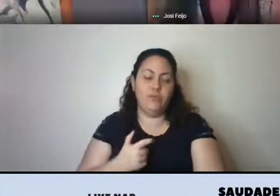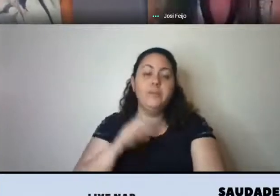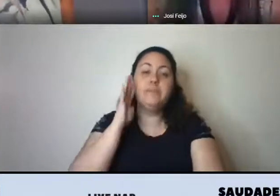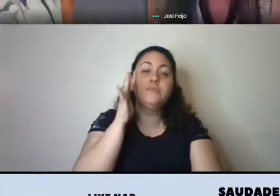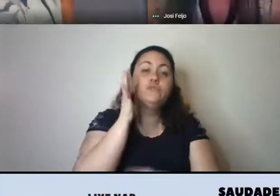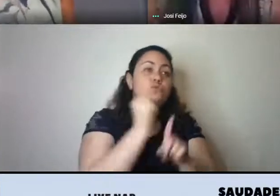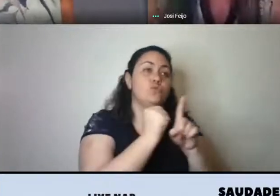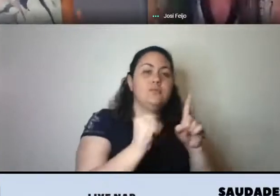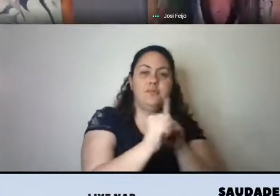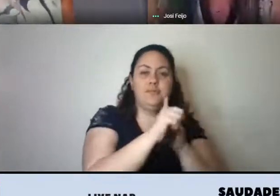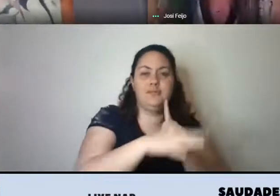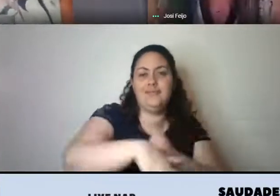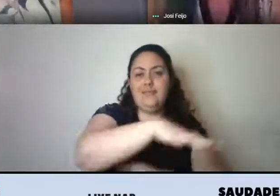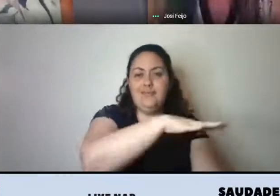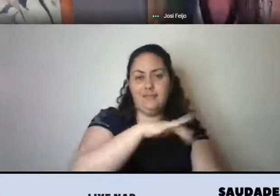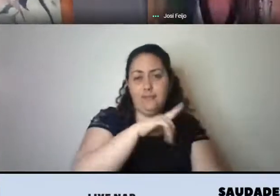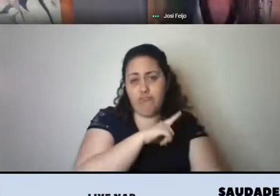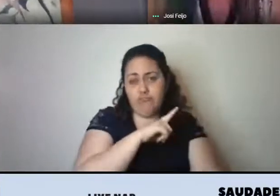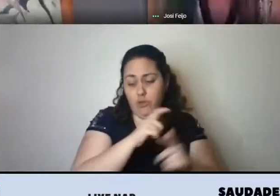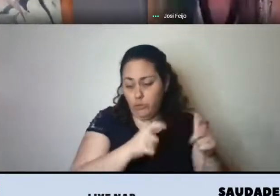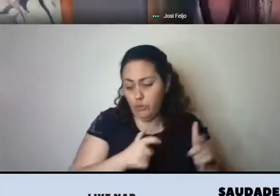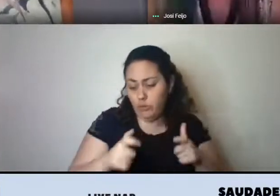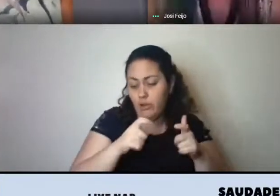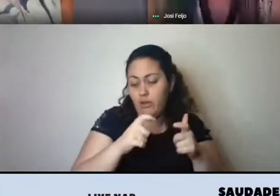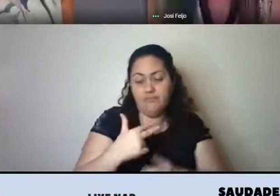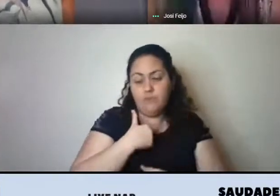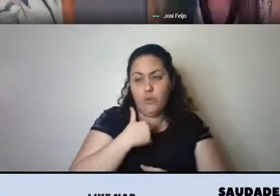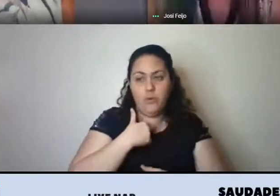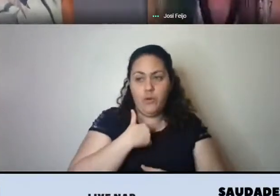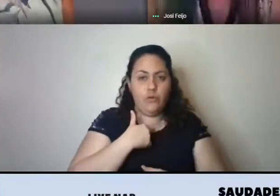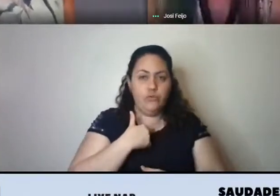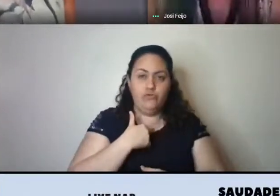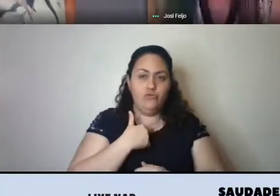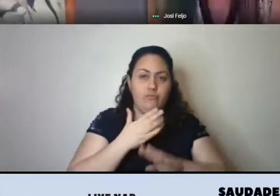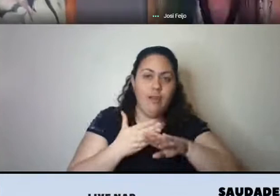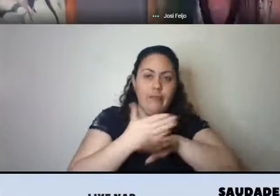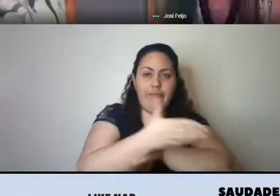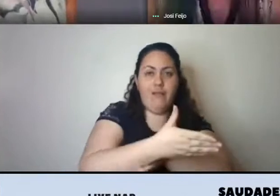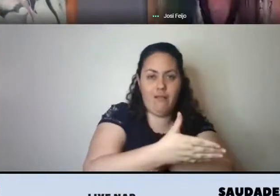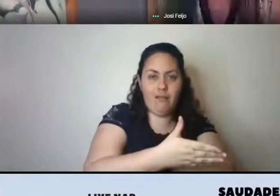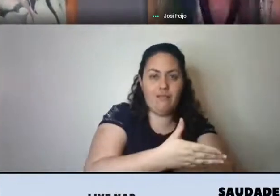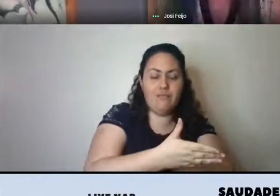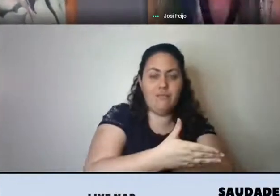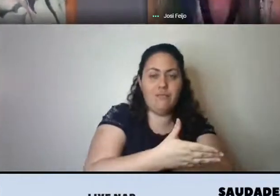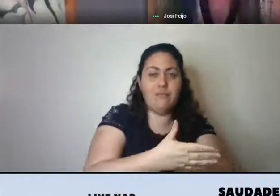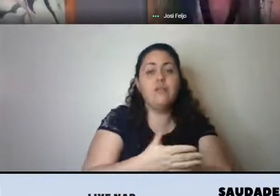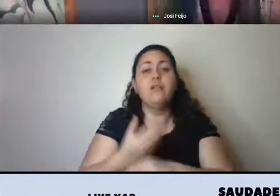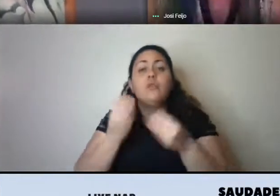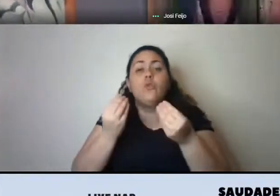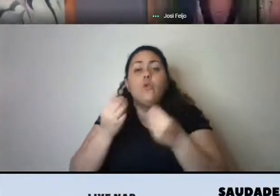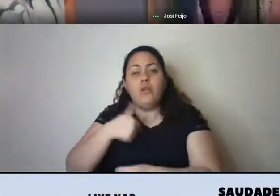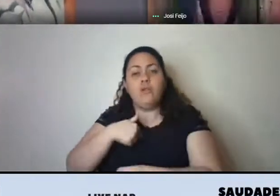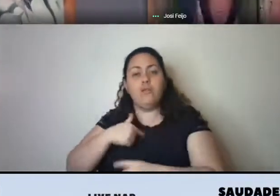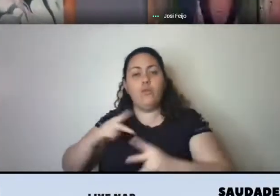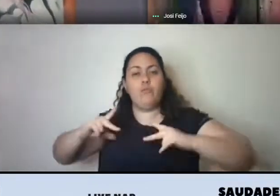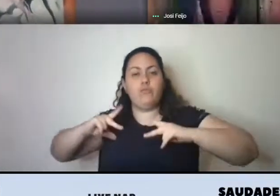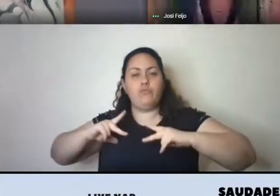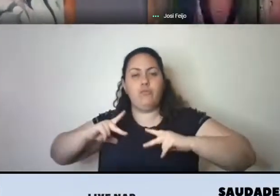que ficam impossibilitados de serem ocupados, e o que fazer enquanto sujeito quando